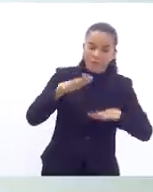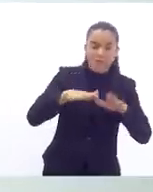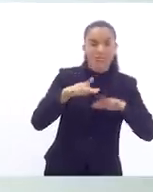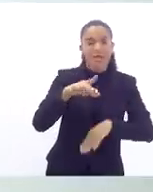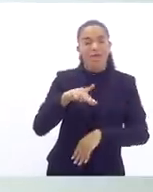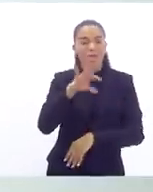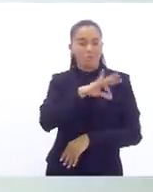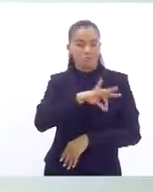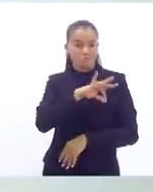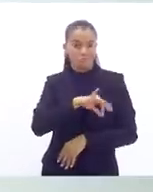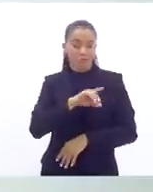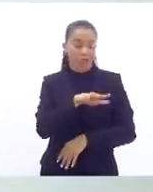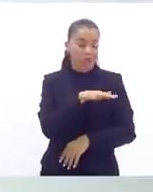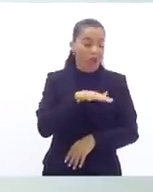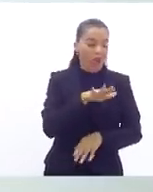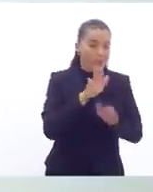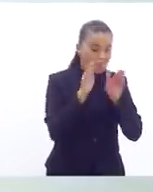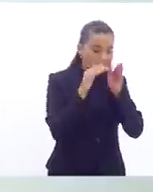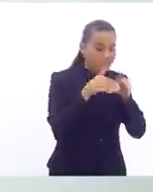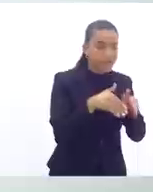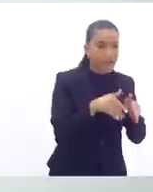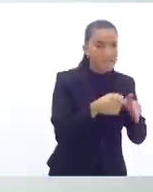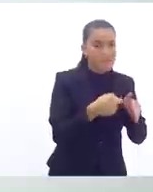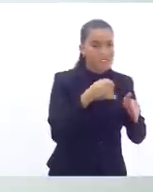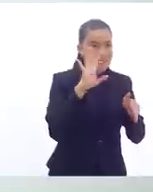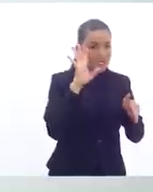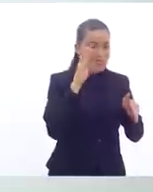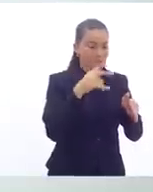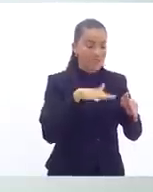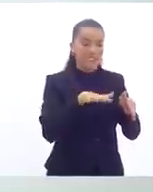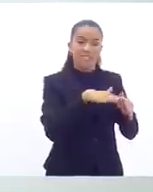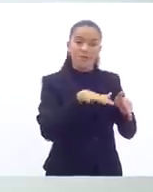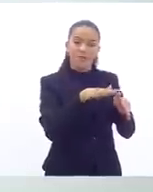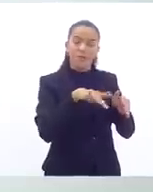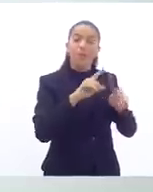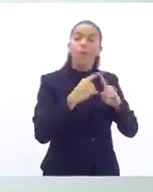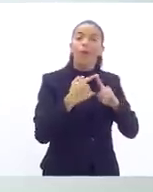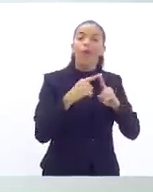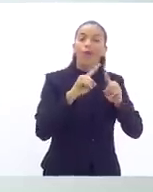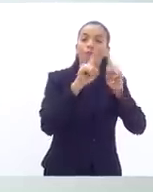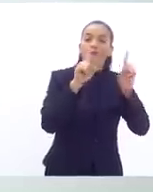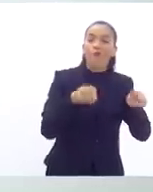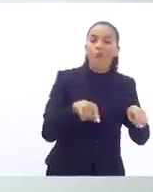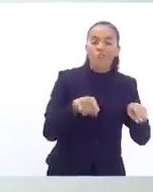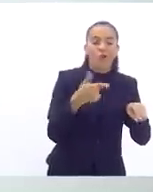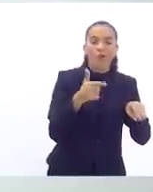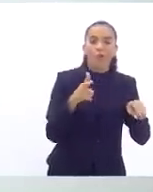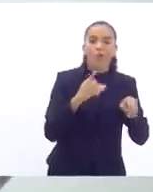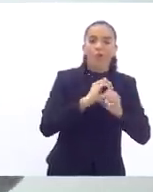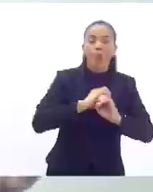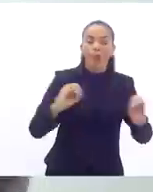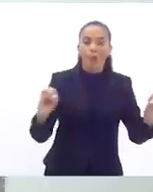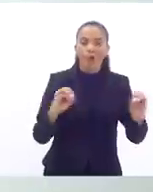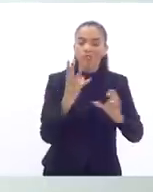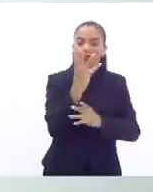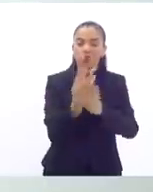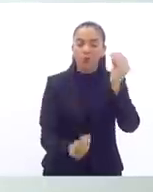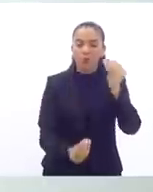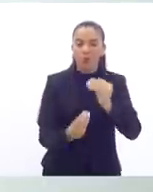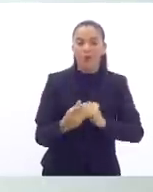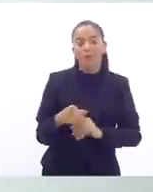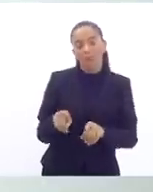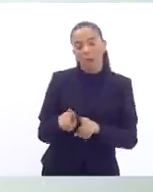remunerações específicas por áreas e a gente tem que resolver o caso dos cargos que não tem correspondência para que isso não se dê então sendo brevíssimo